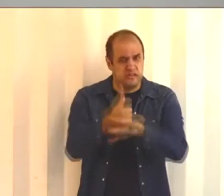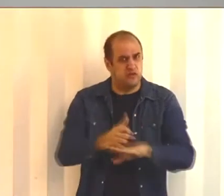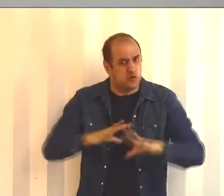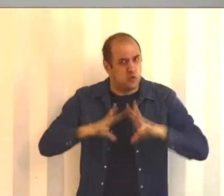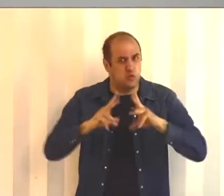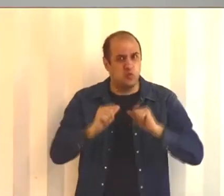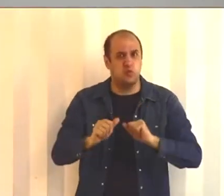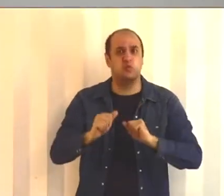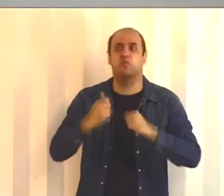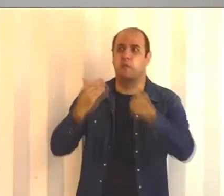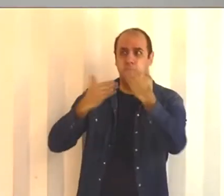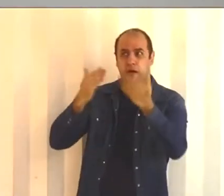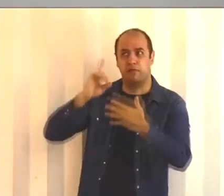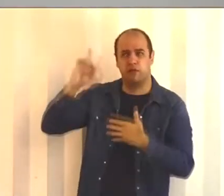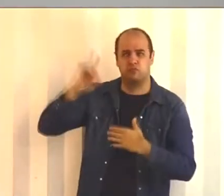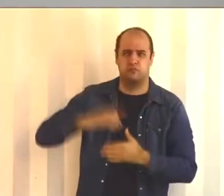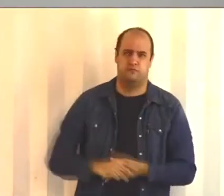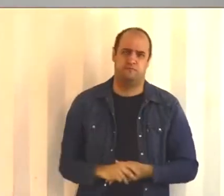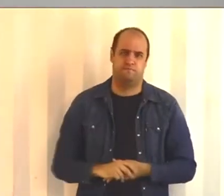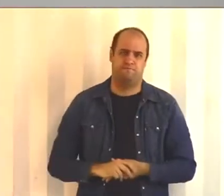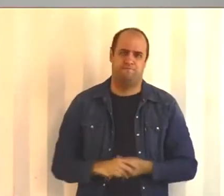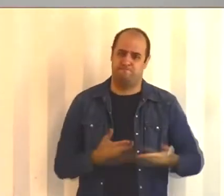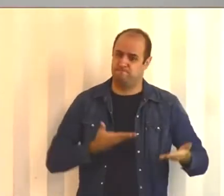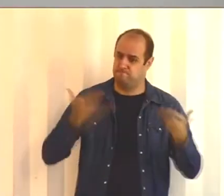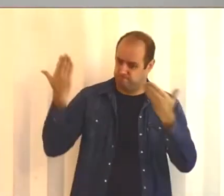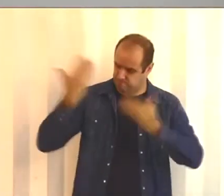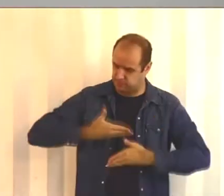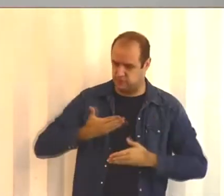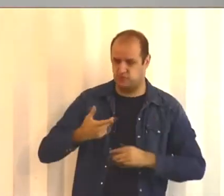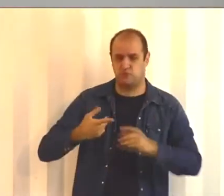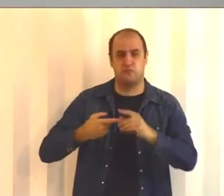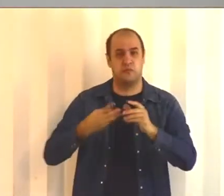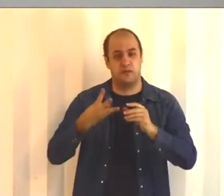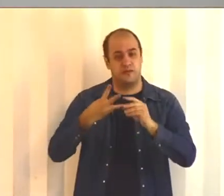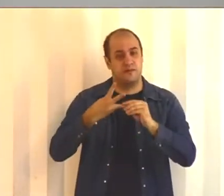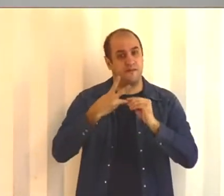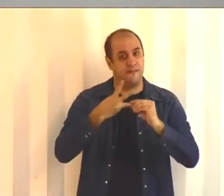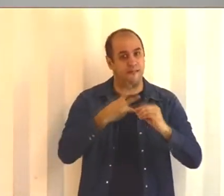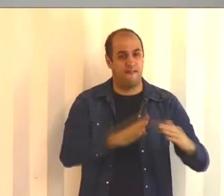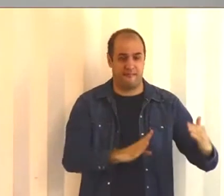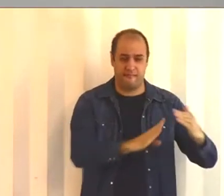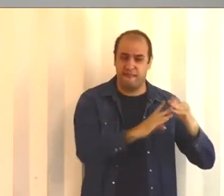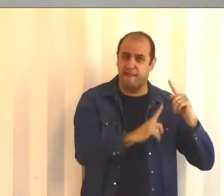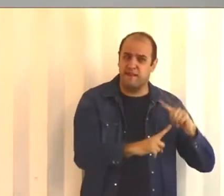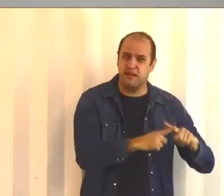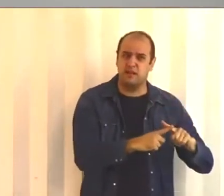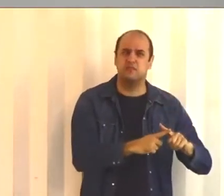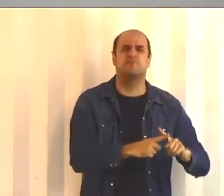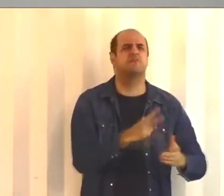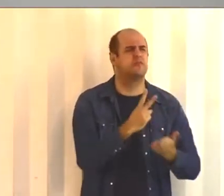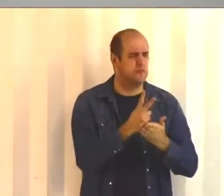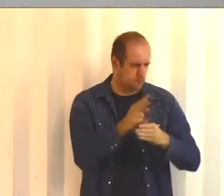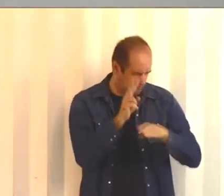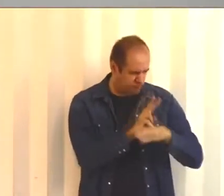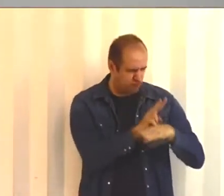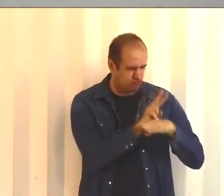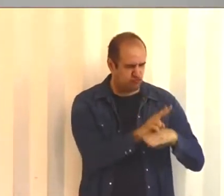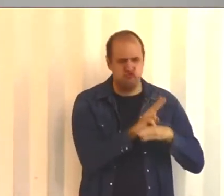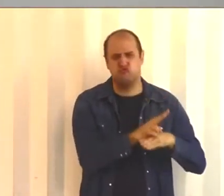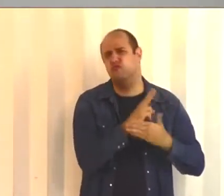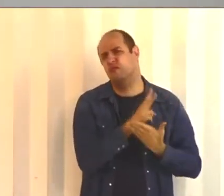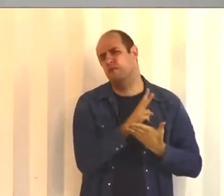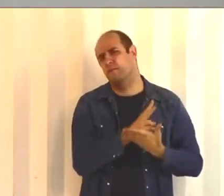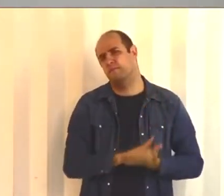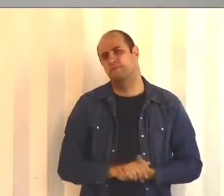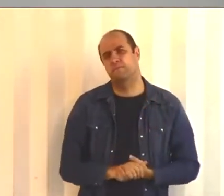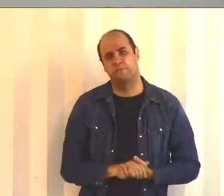a Deus de suas funções. Deus estabeleceu a igreja e não abre mão dela de jeito nenhum.